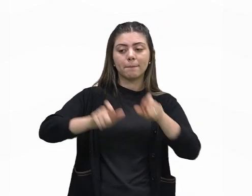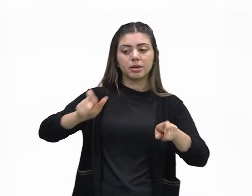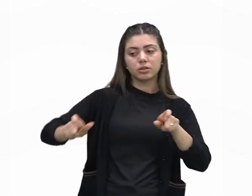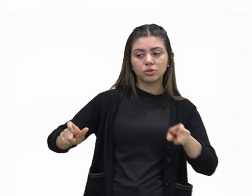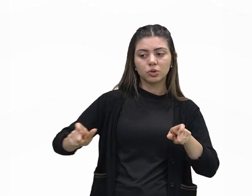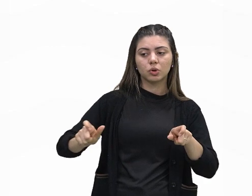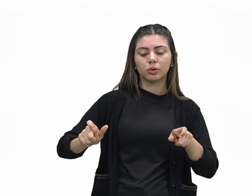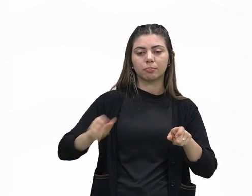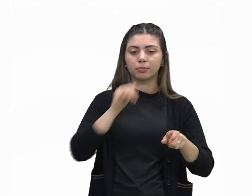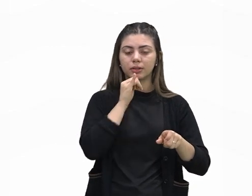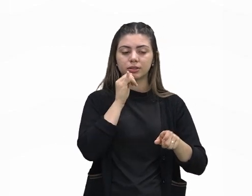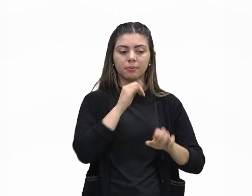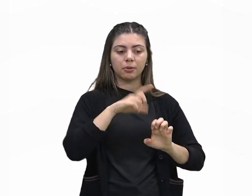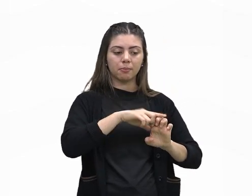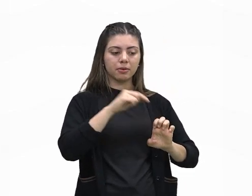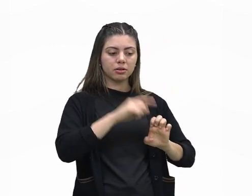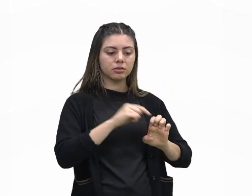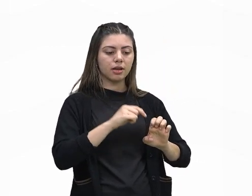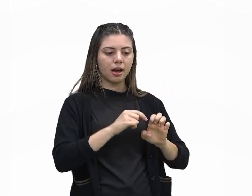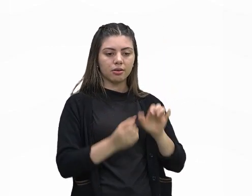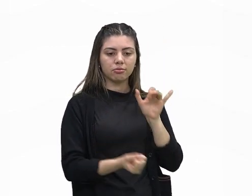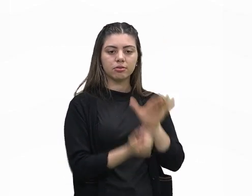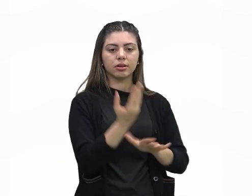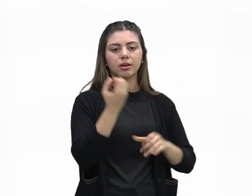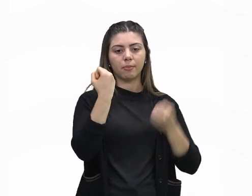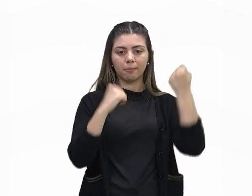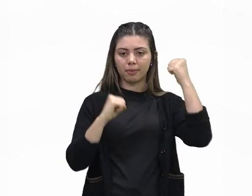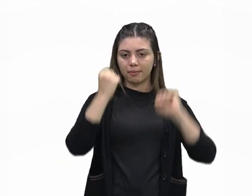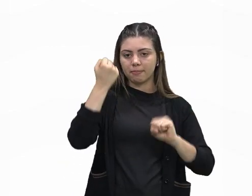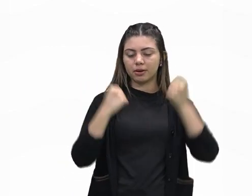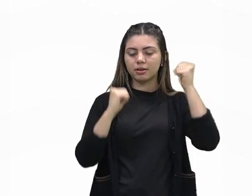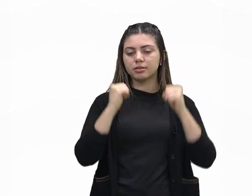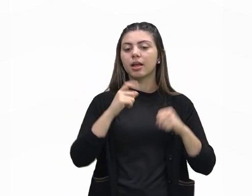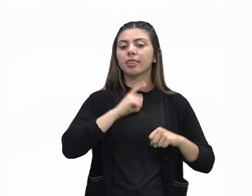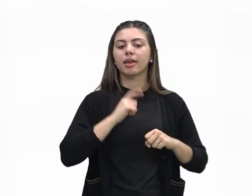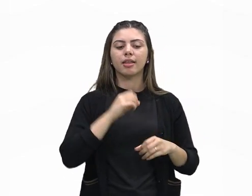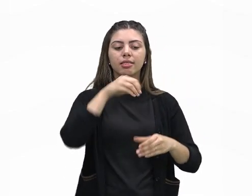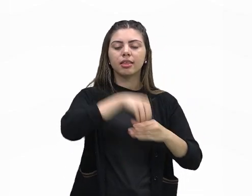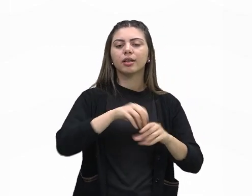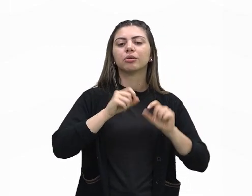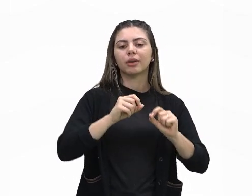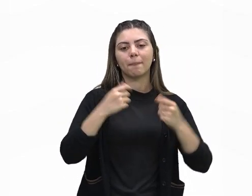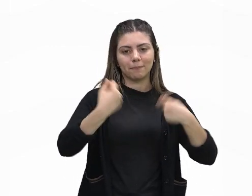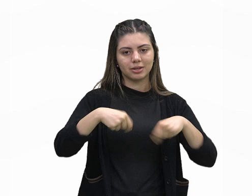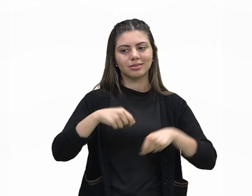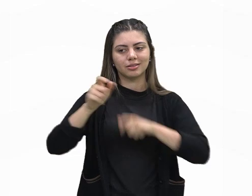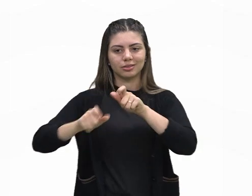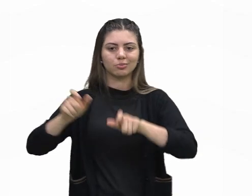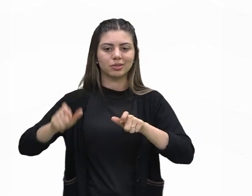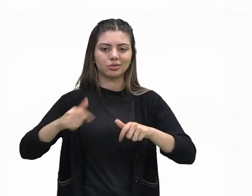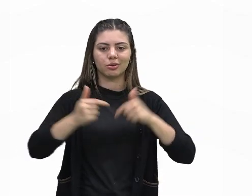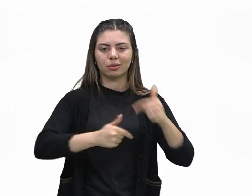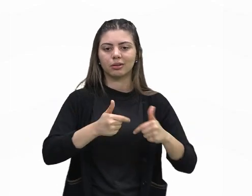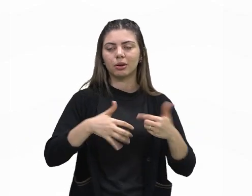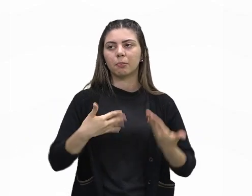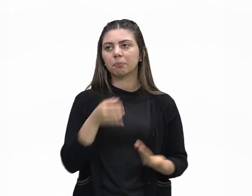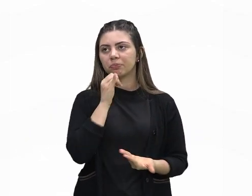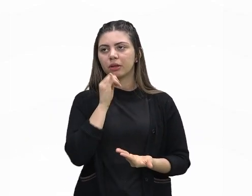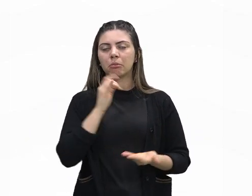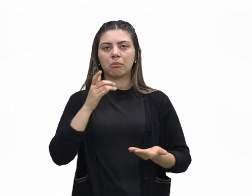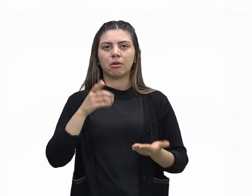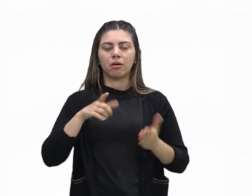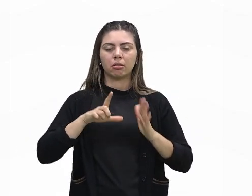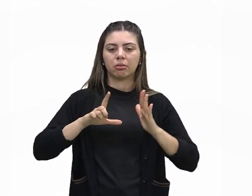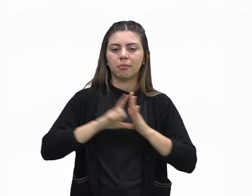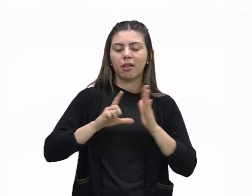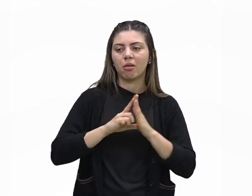o empresário abre uma fábrica, vai abrir ali vagas de emprego. Quando abre uma drogaria, uma loja, supermercado